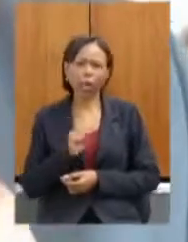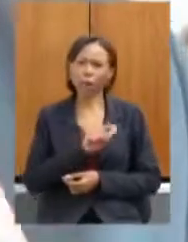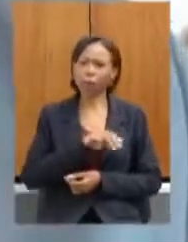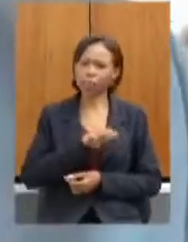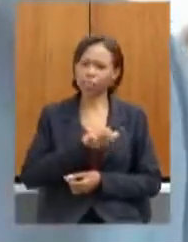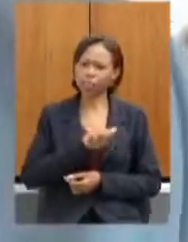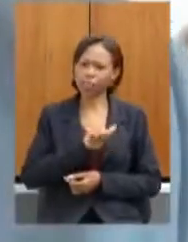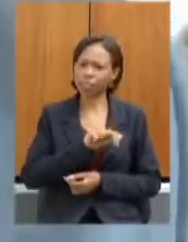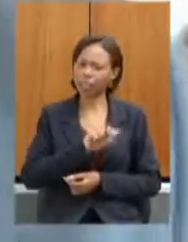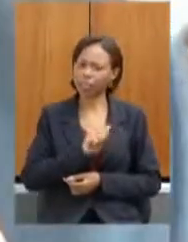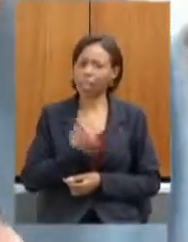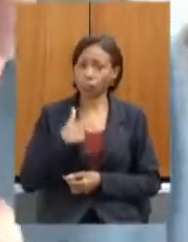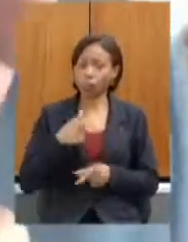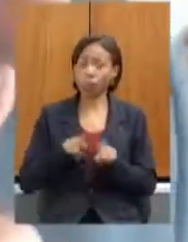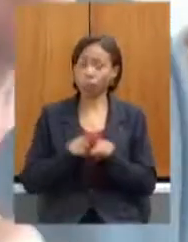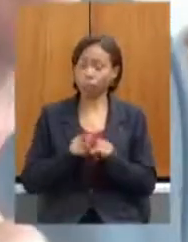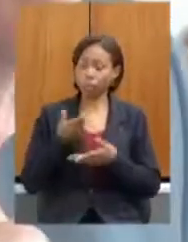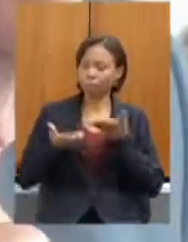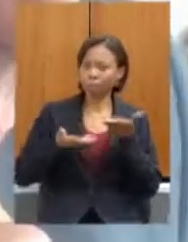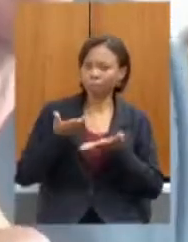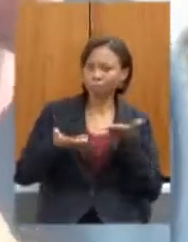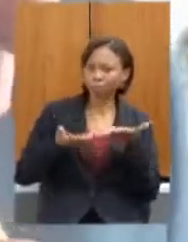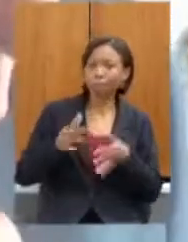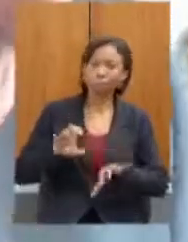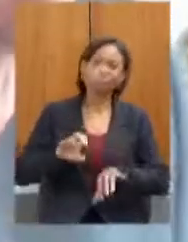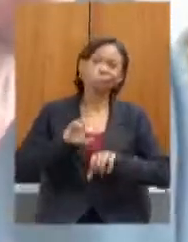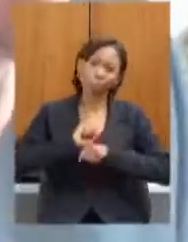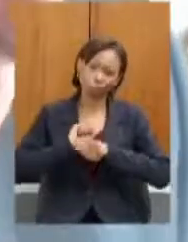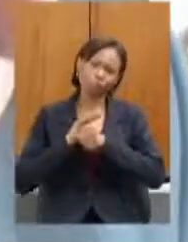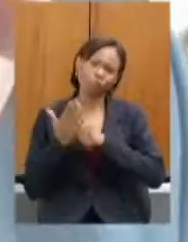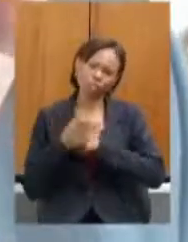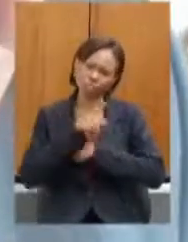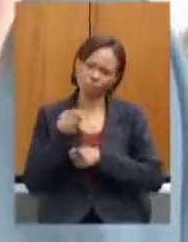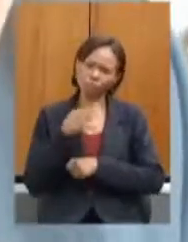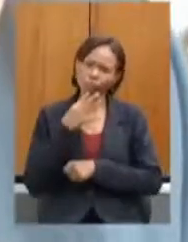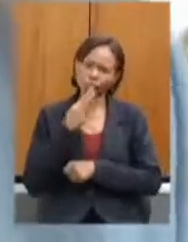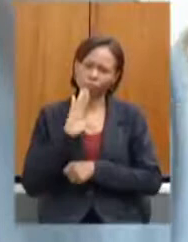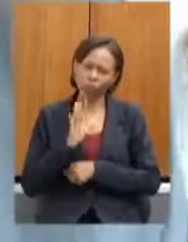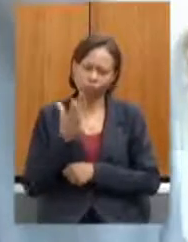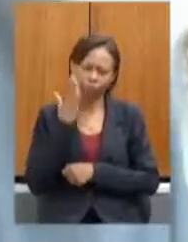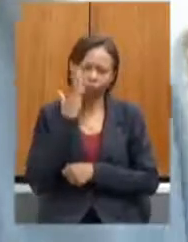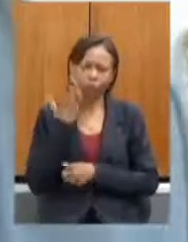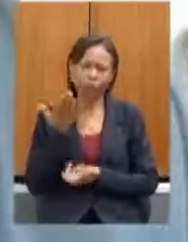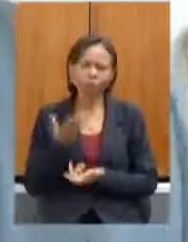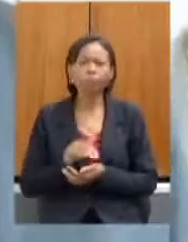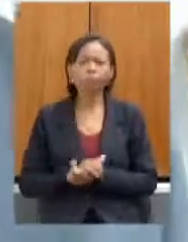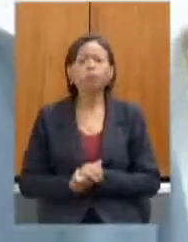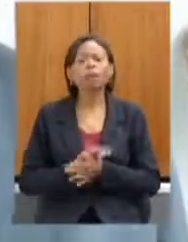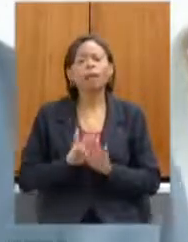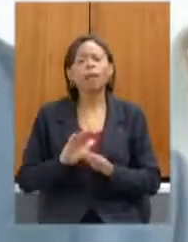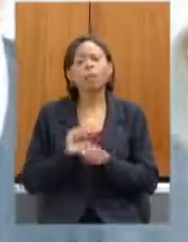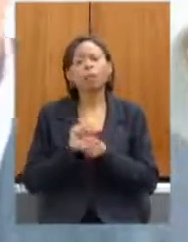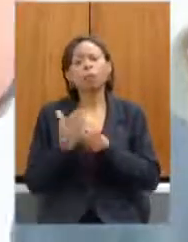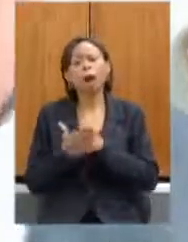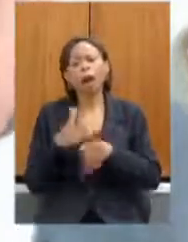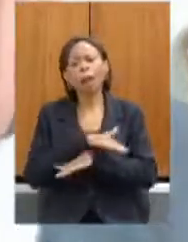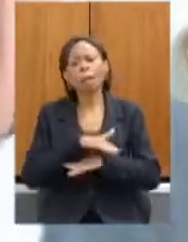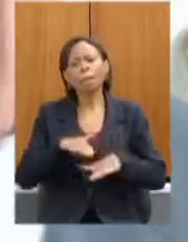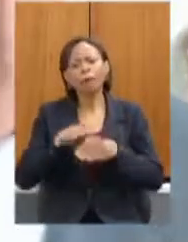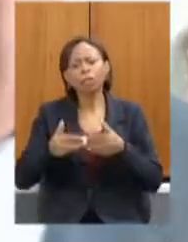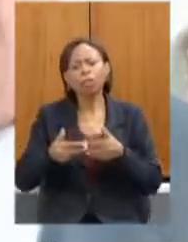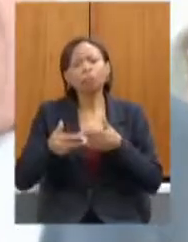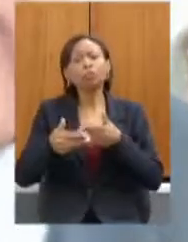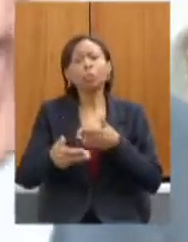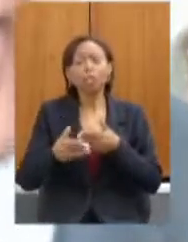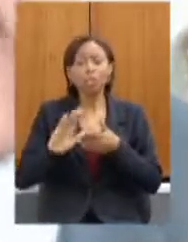no enfrentamento à academia onde me encontrar mineira o conhecimento de todos e os pandemia nós